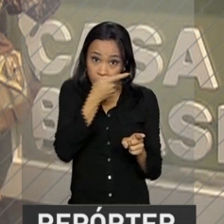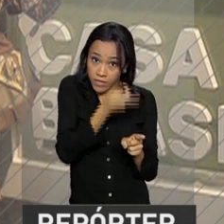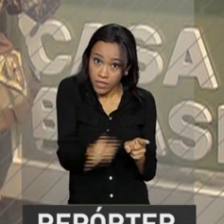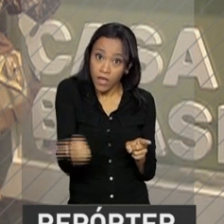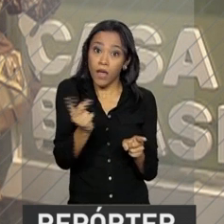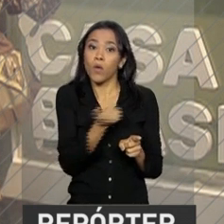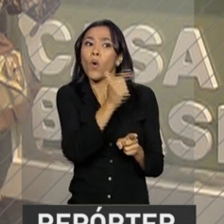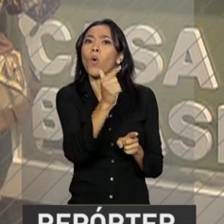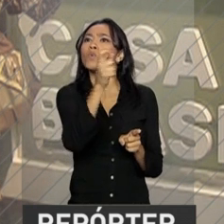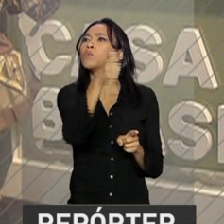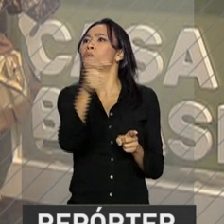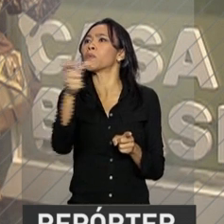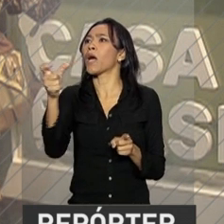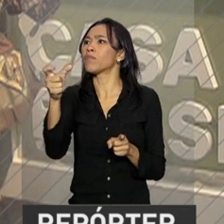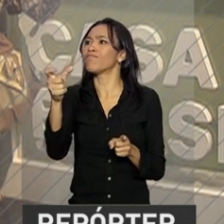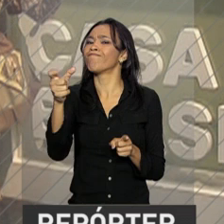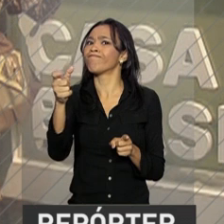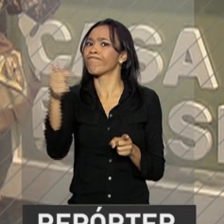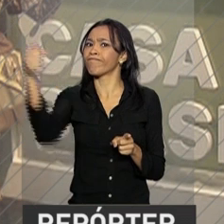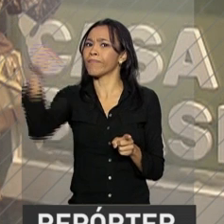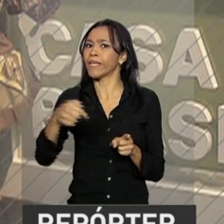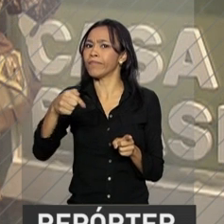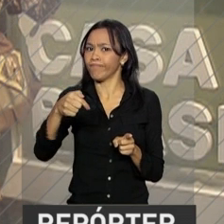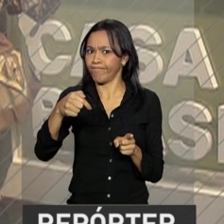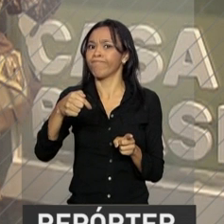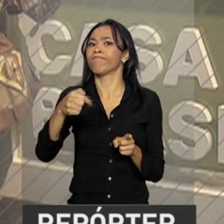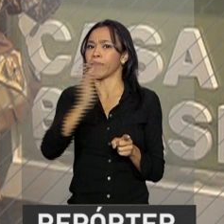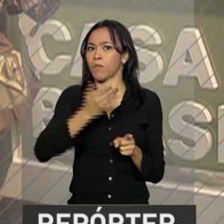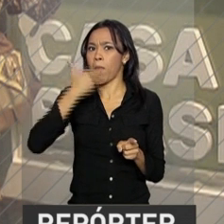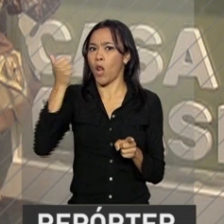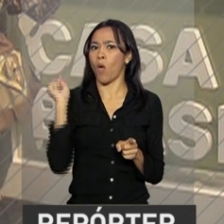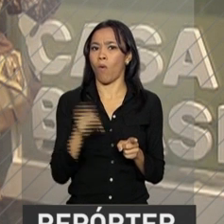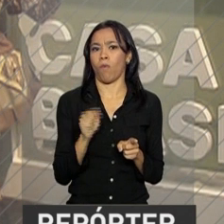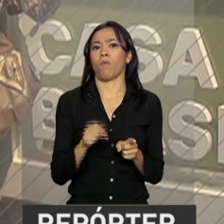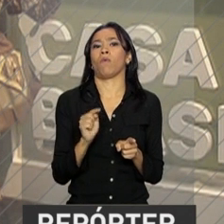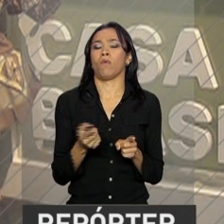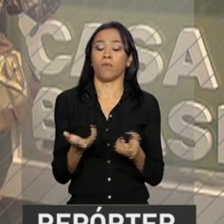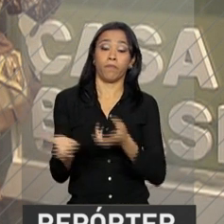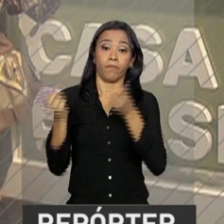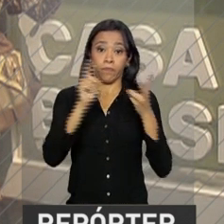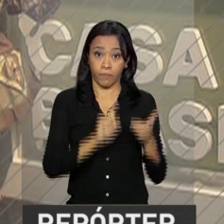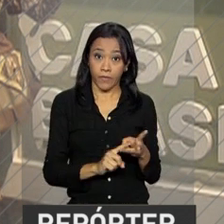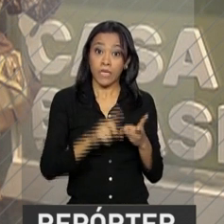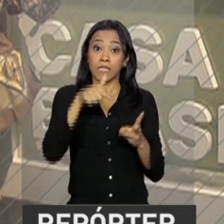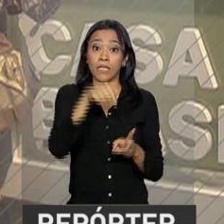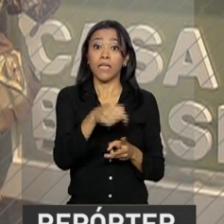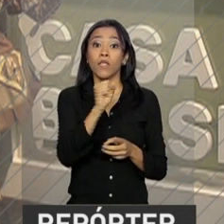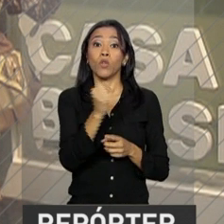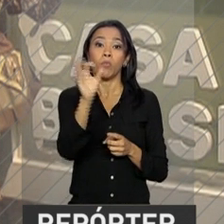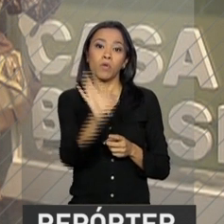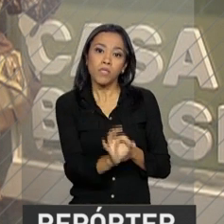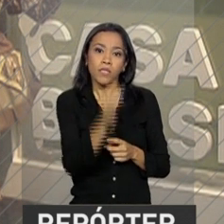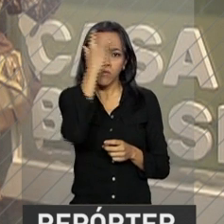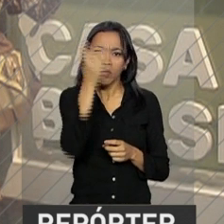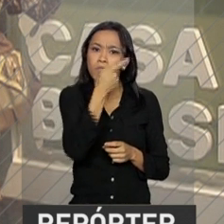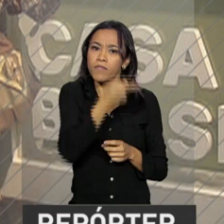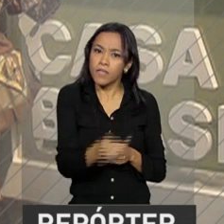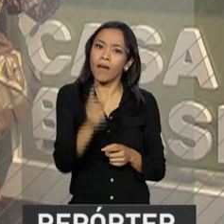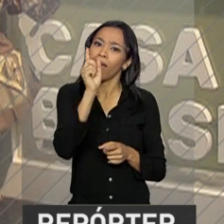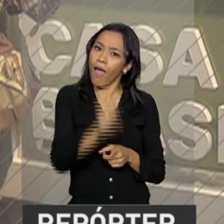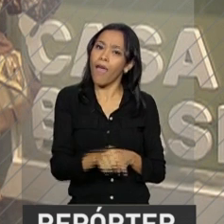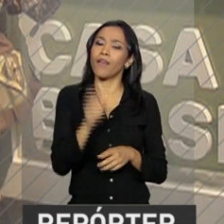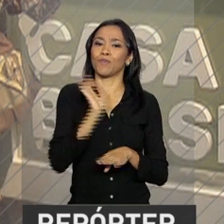visitaram Outras casas consideraram o espaço brasileiro o melhor 78 por cento dos visitantes